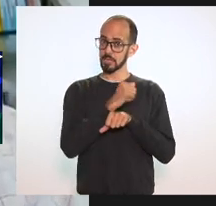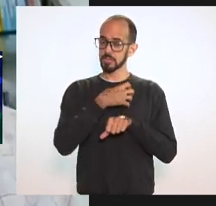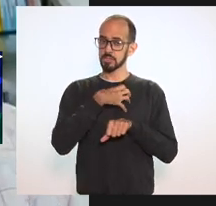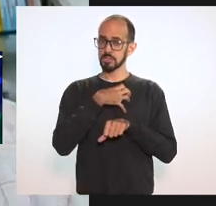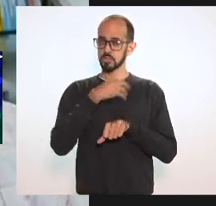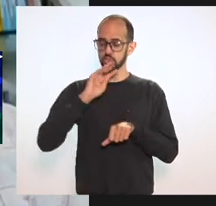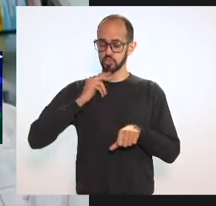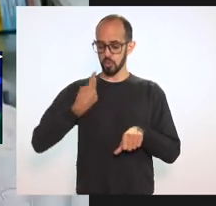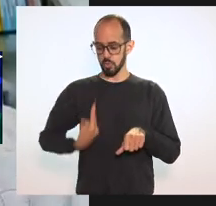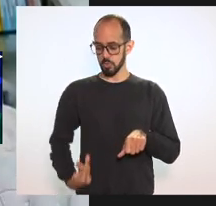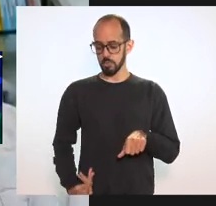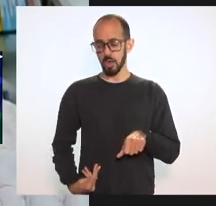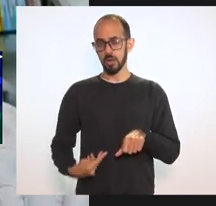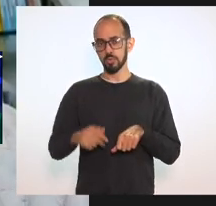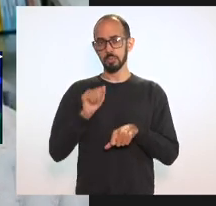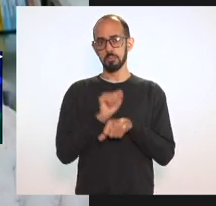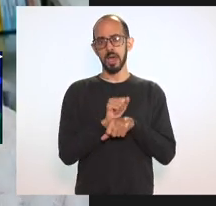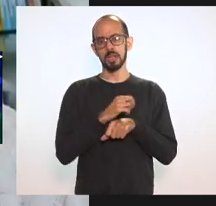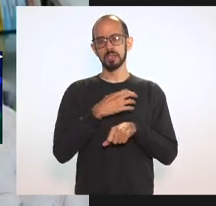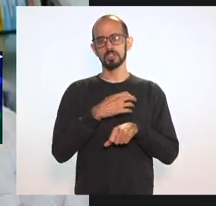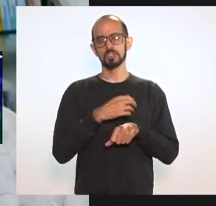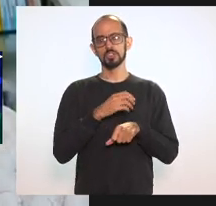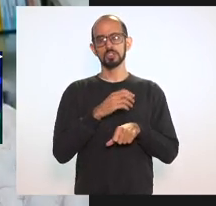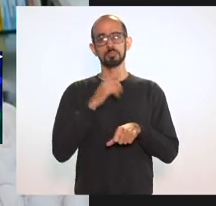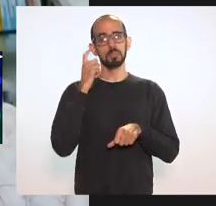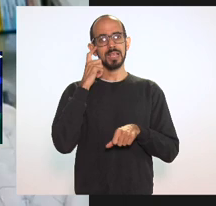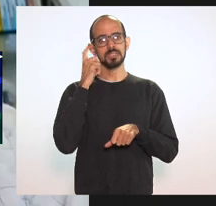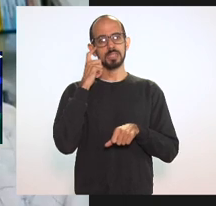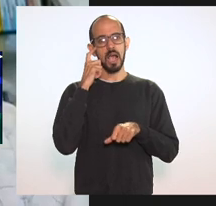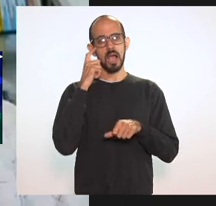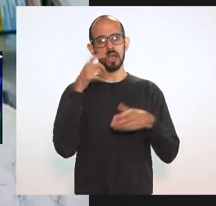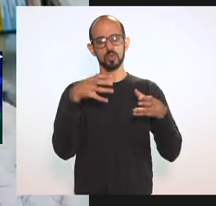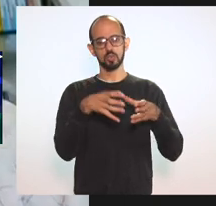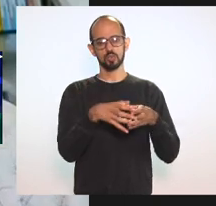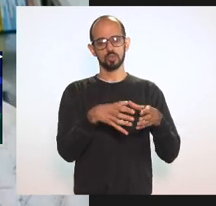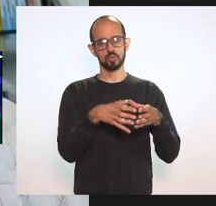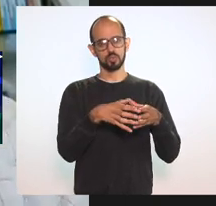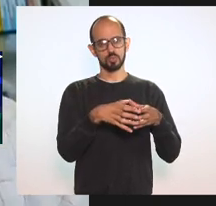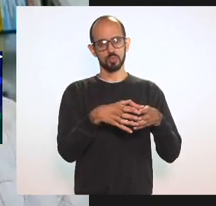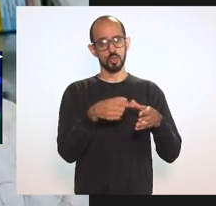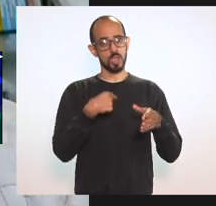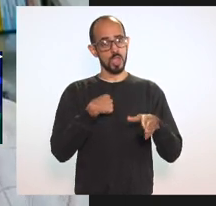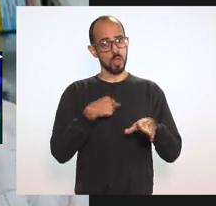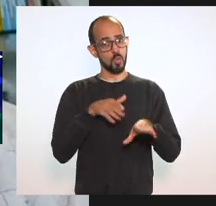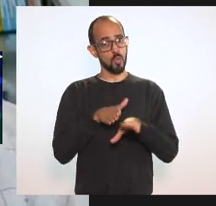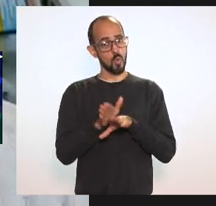coletividade é eu inclusive oriento que neste momento votarei